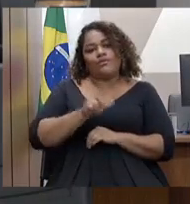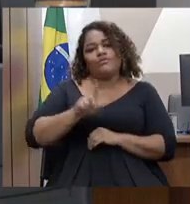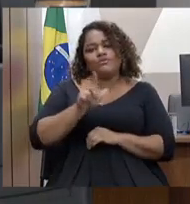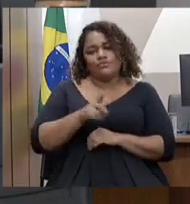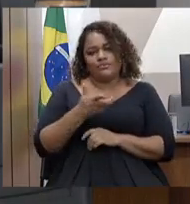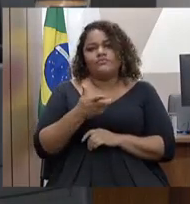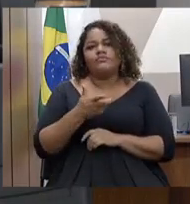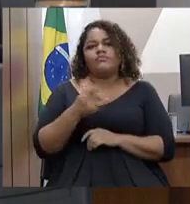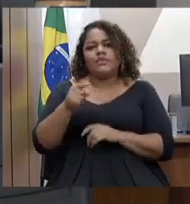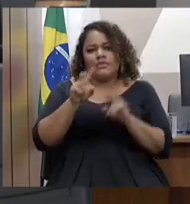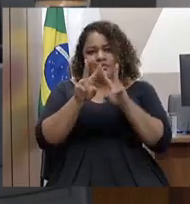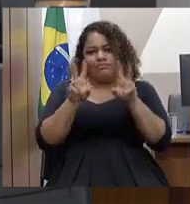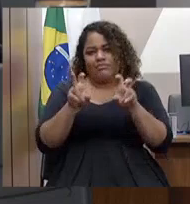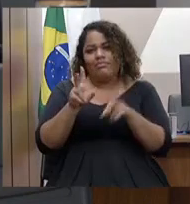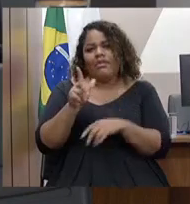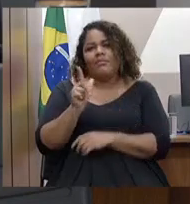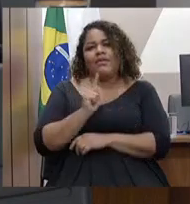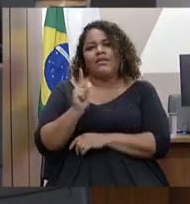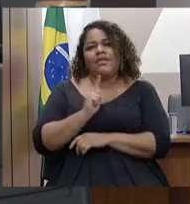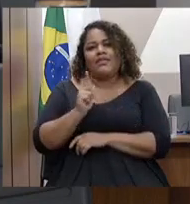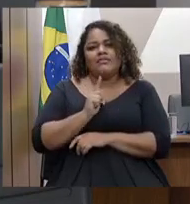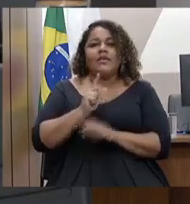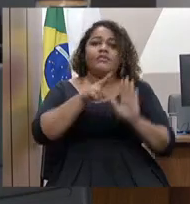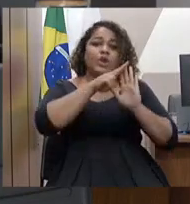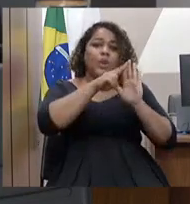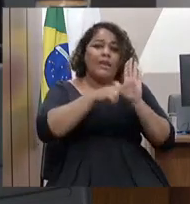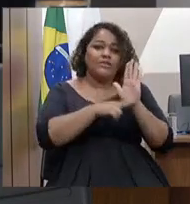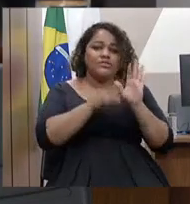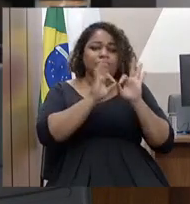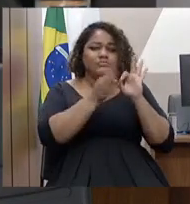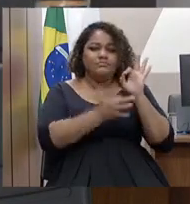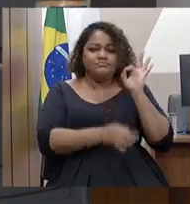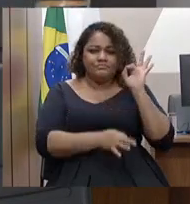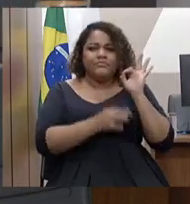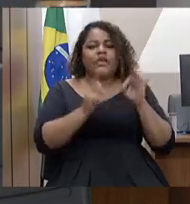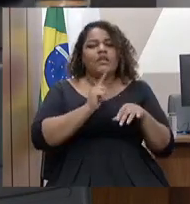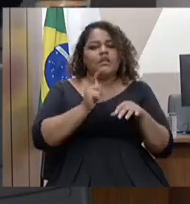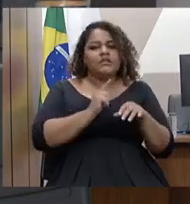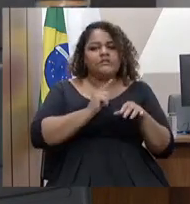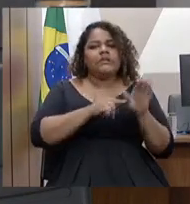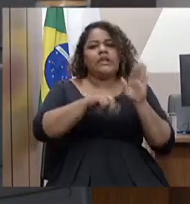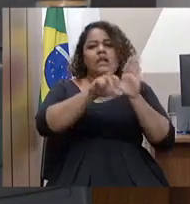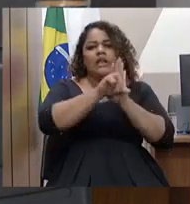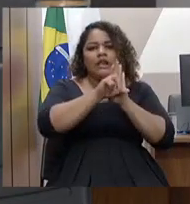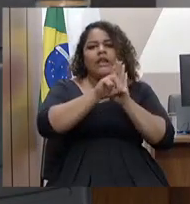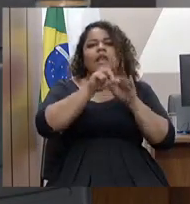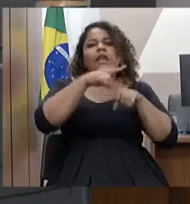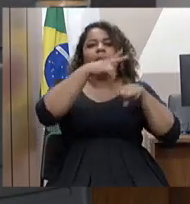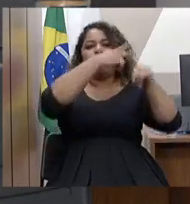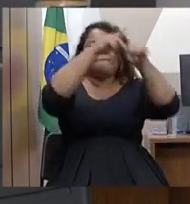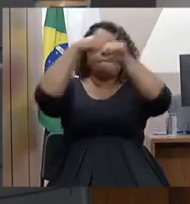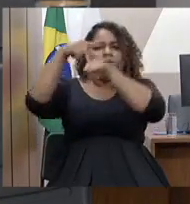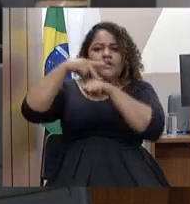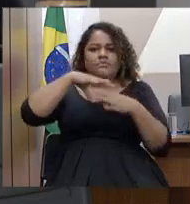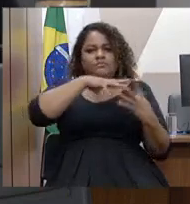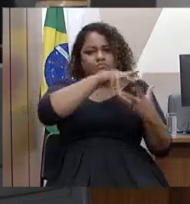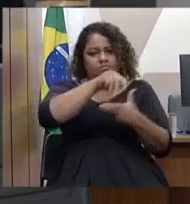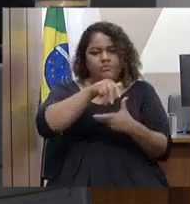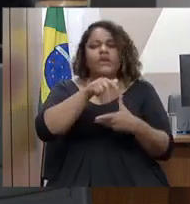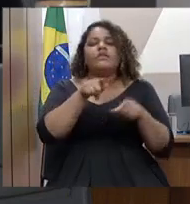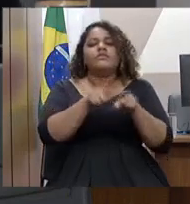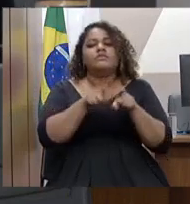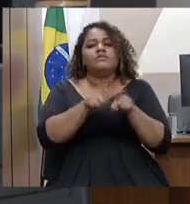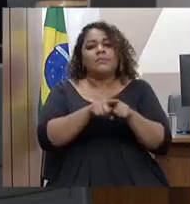uma série de anomativa ela extensa nós temos normativa internacional a Nacional como foi bem colocado hoje aqui pela manhã a gente tem